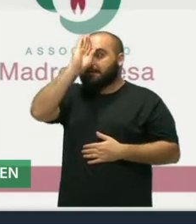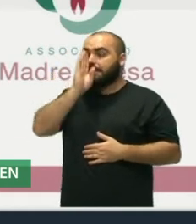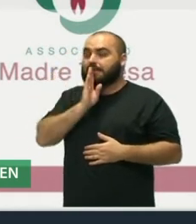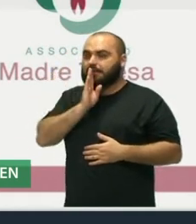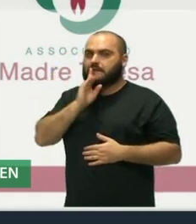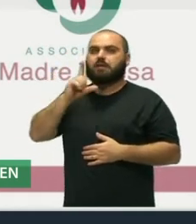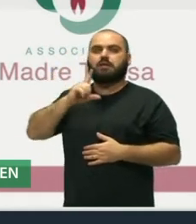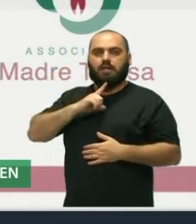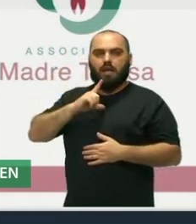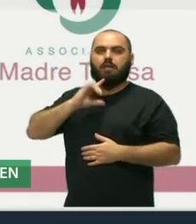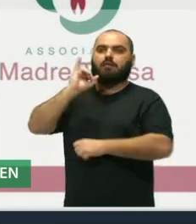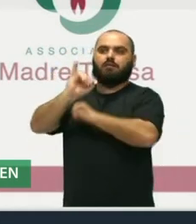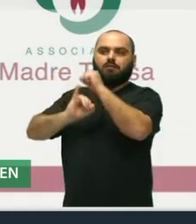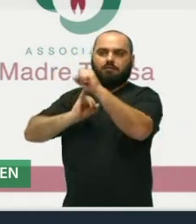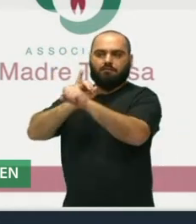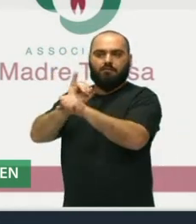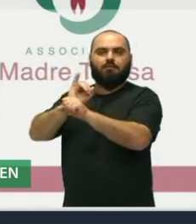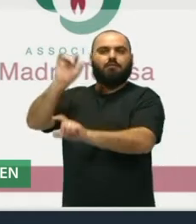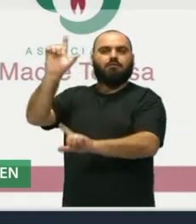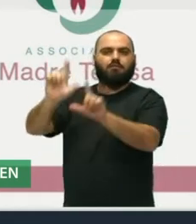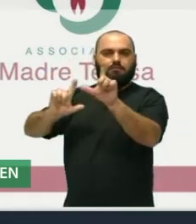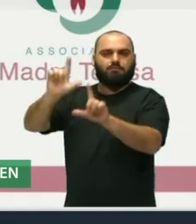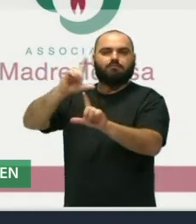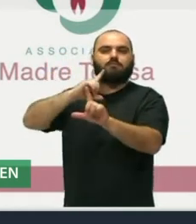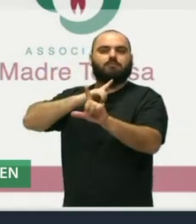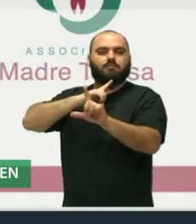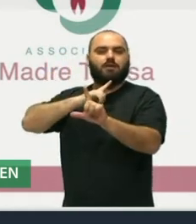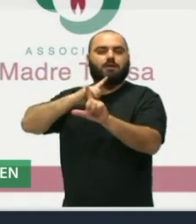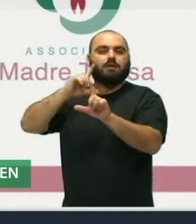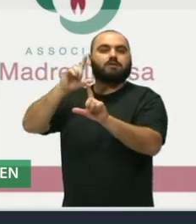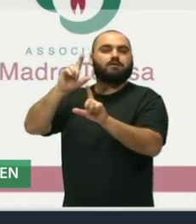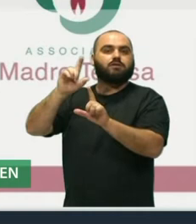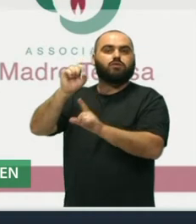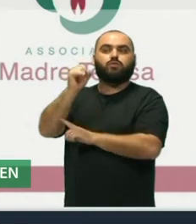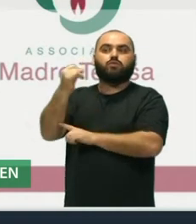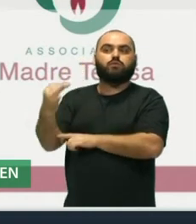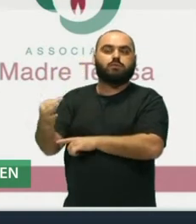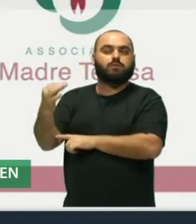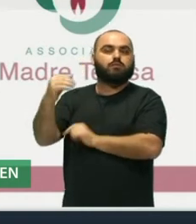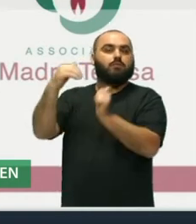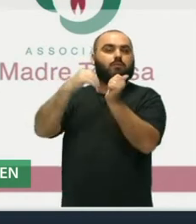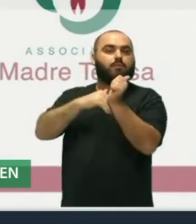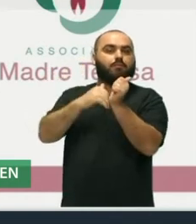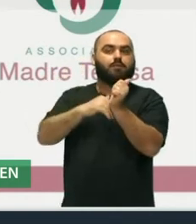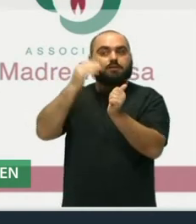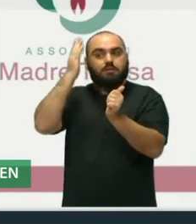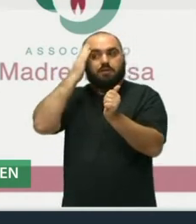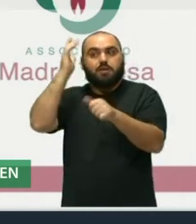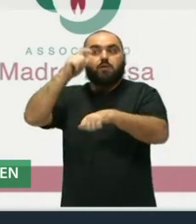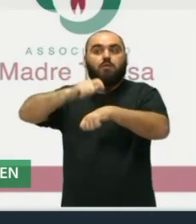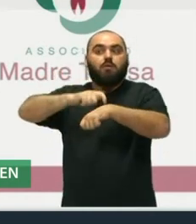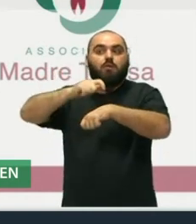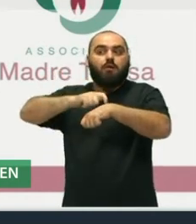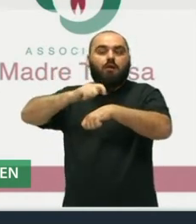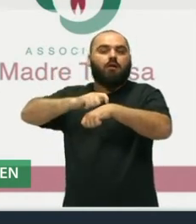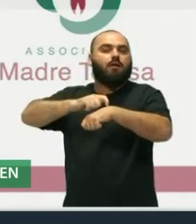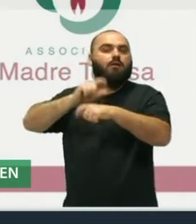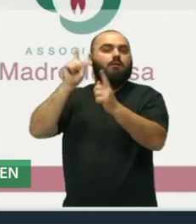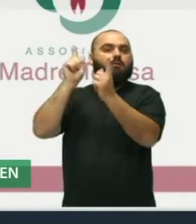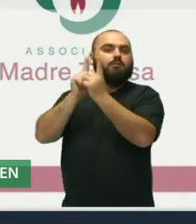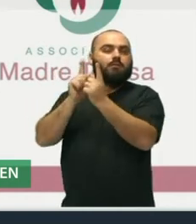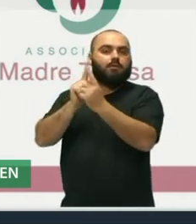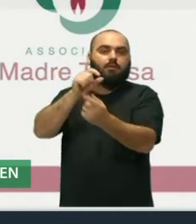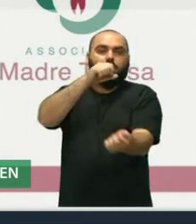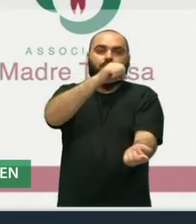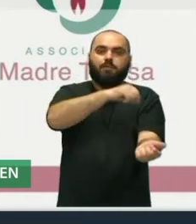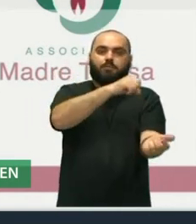Wi-Fi, tem televisão, tem também um sistema de senha que vai dizendo para ele que se está chegando o horário da consulta, o horário da